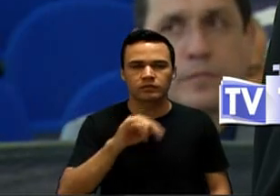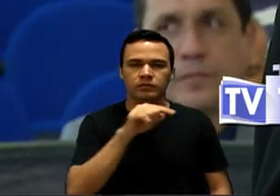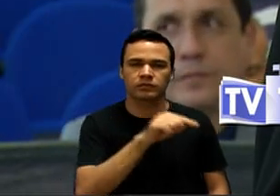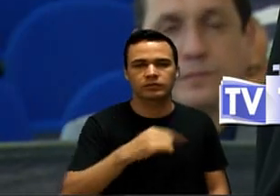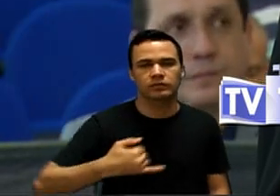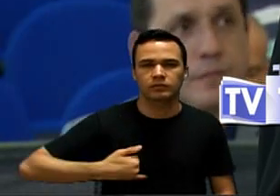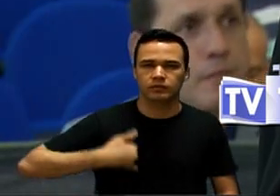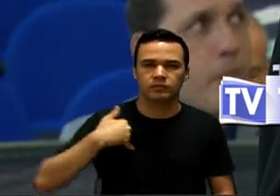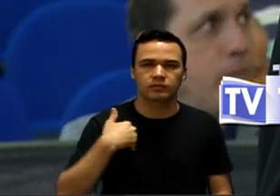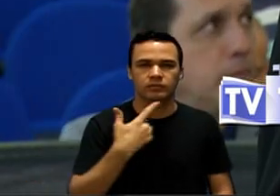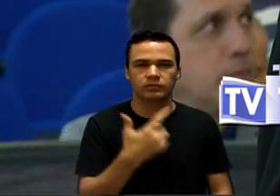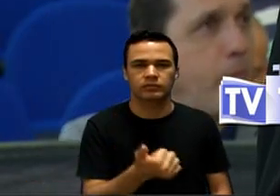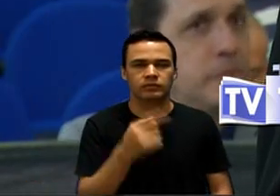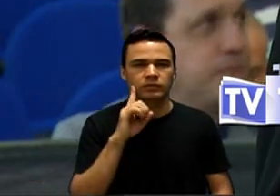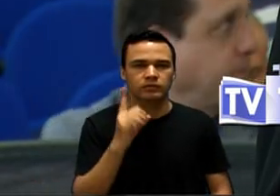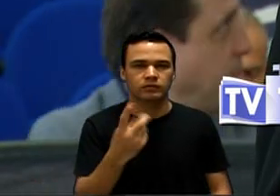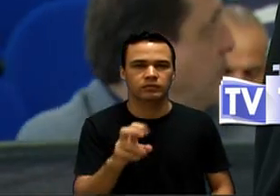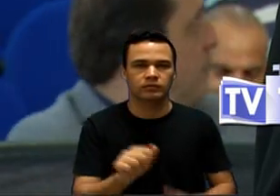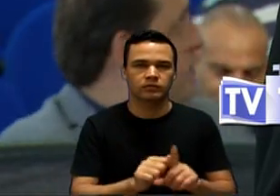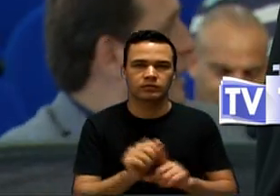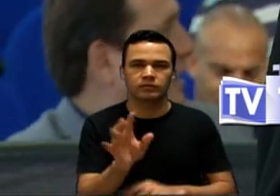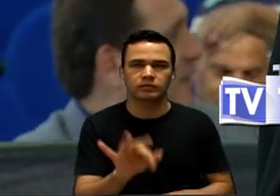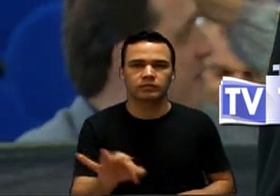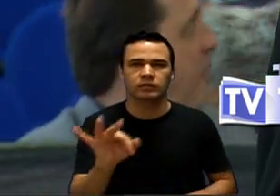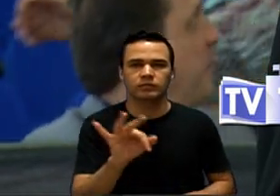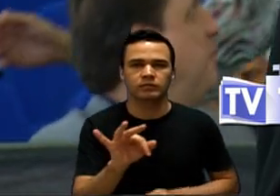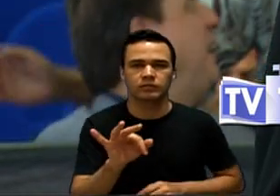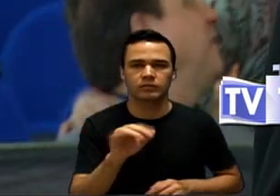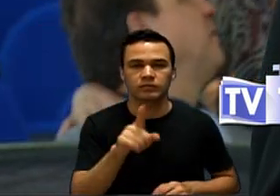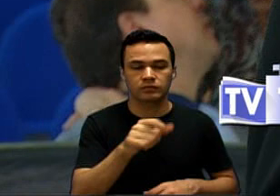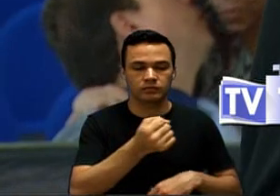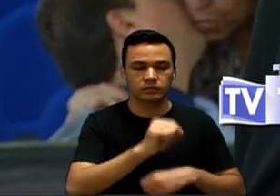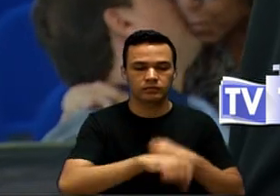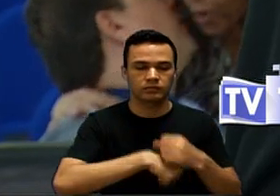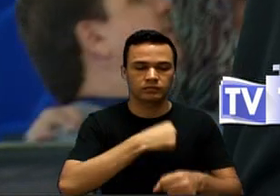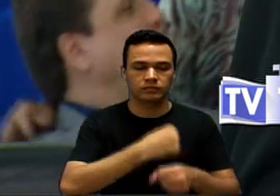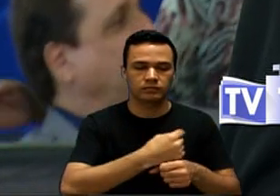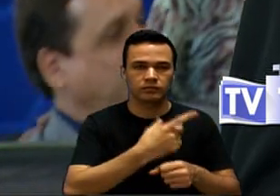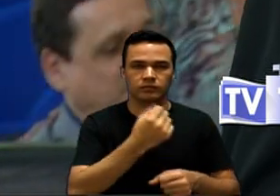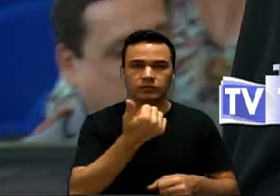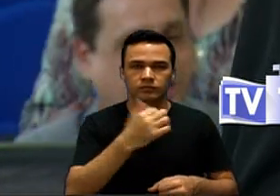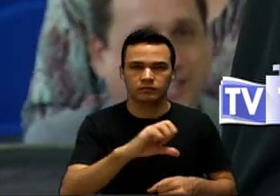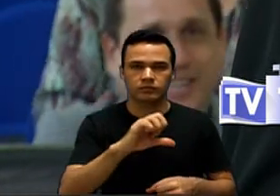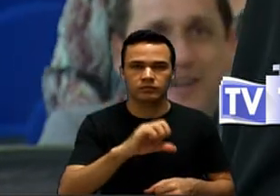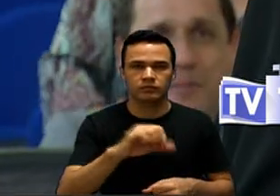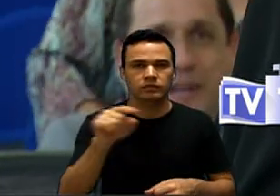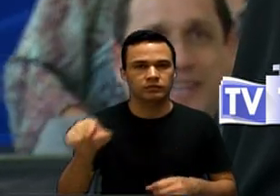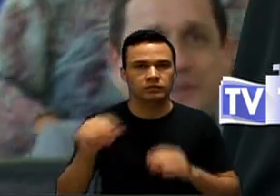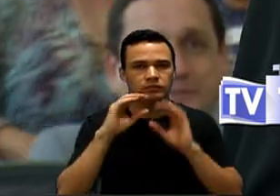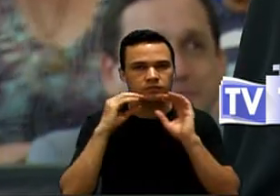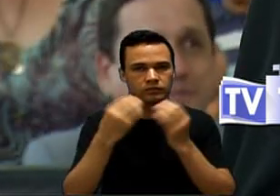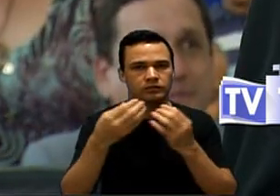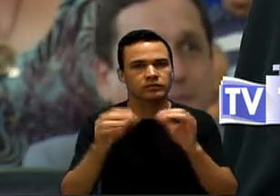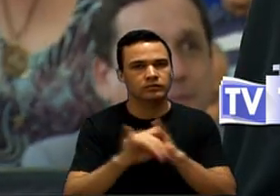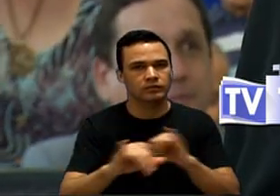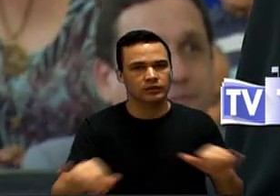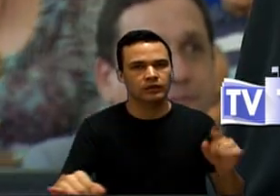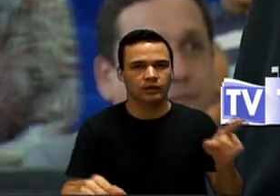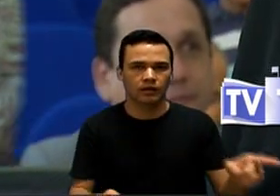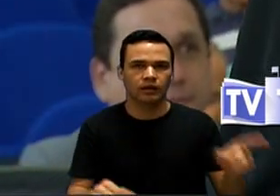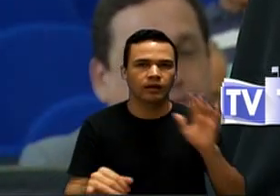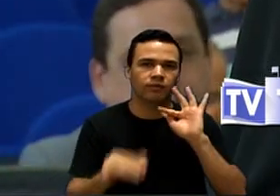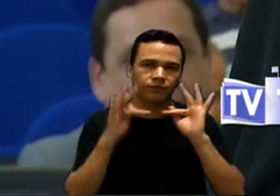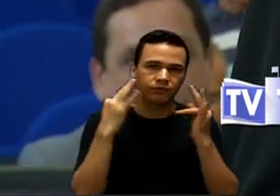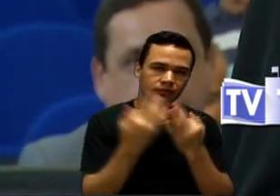idade, ocorrido no dia 15 de fevereiro de 2019. Que do deliberado pela Casa de